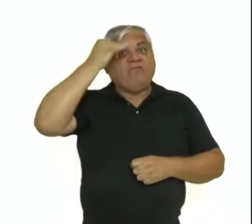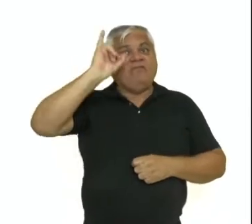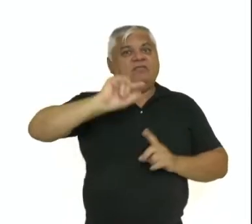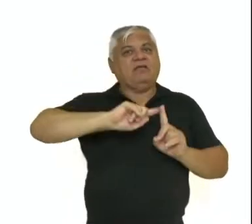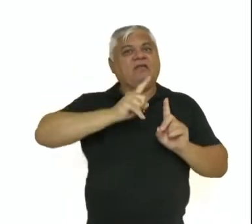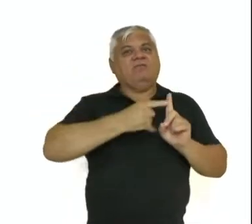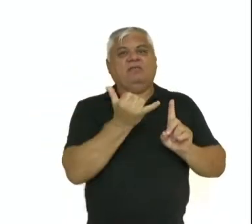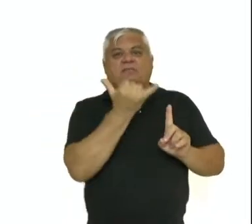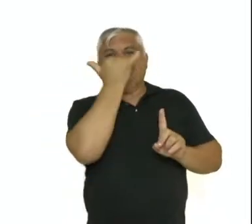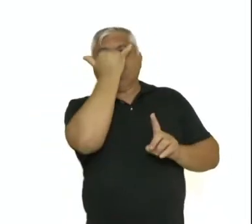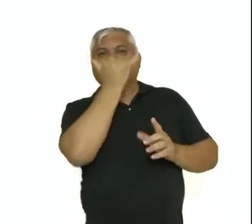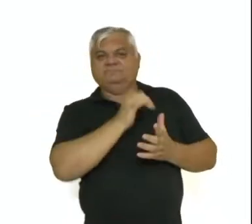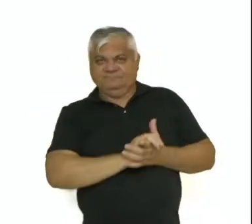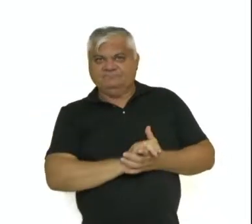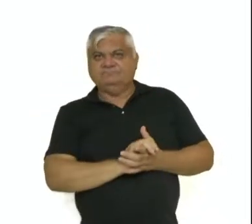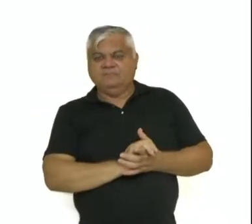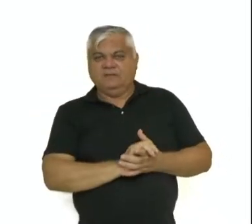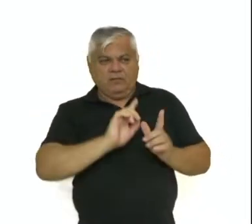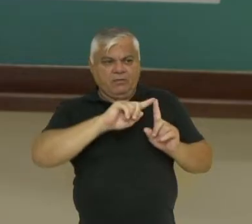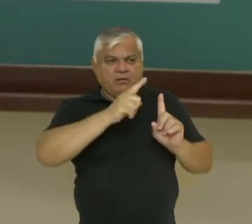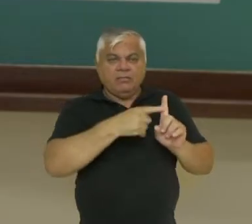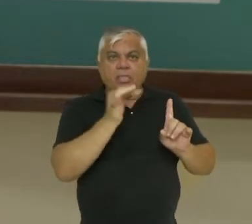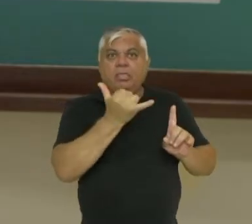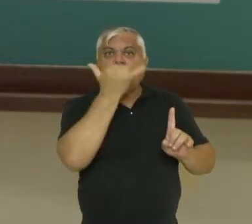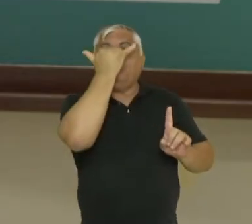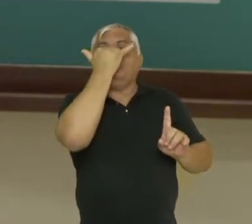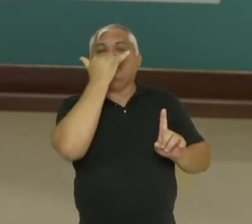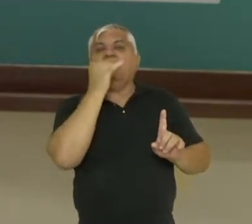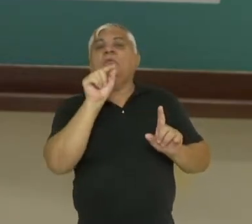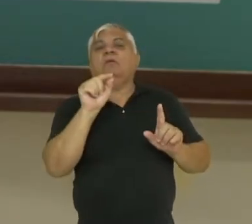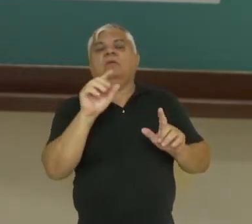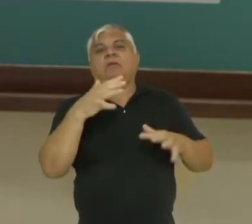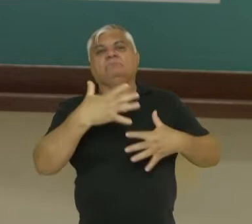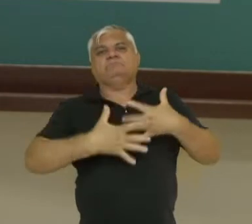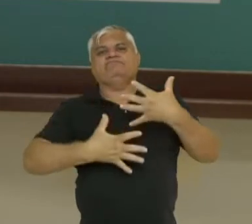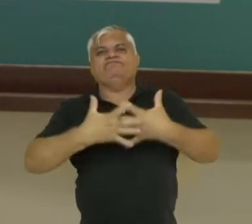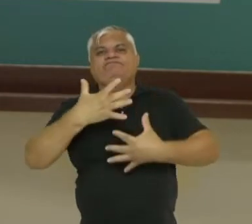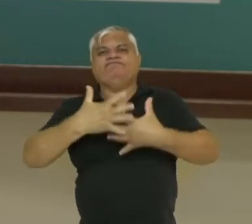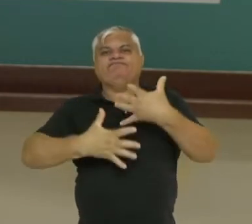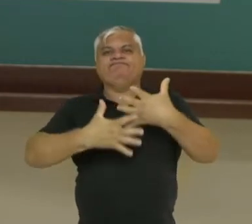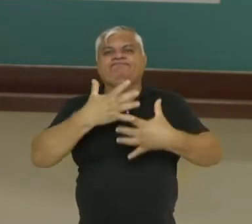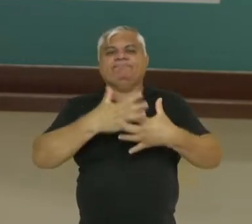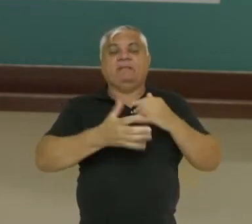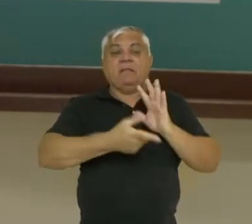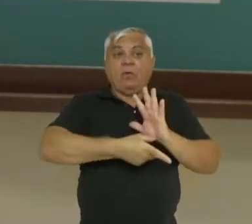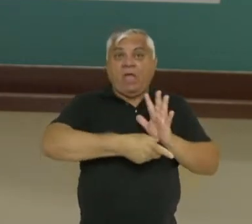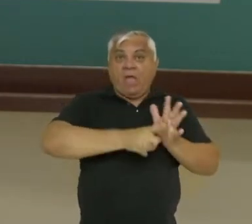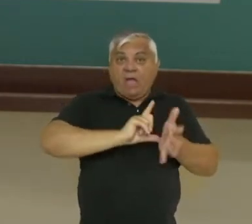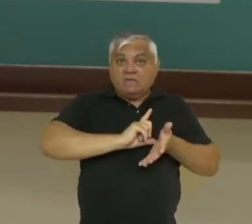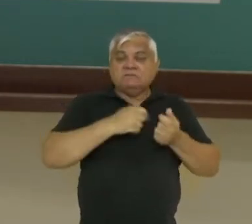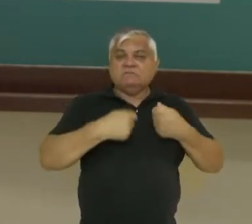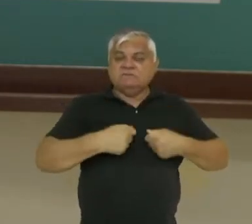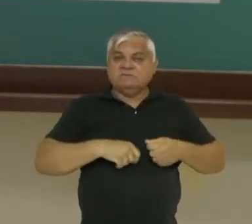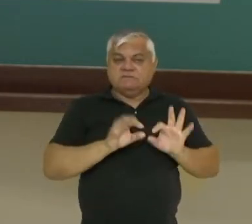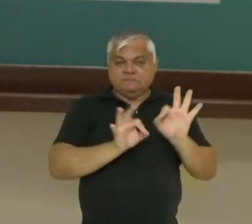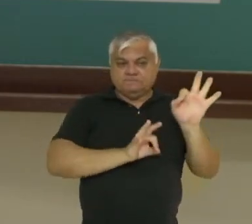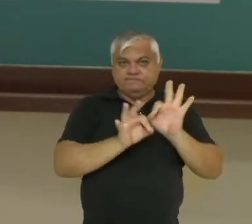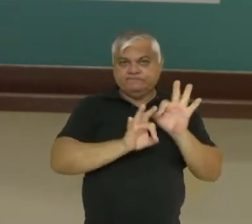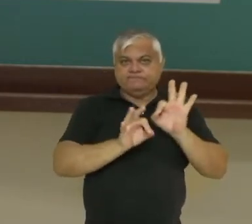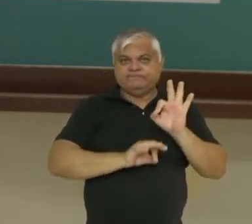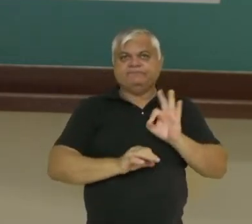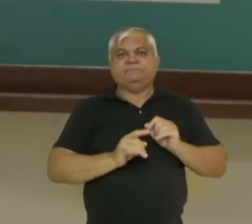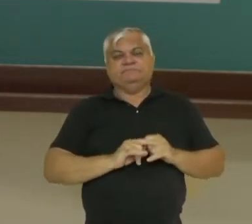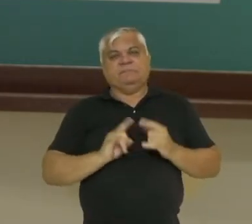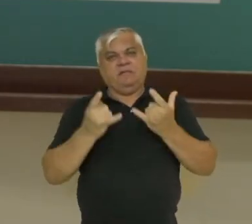indesejada. Então, uma gravidez indesejada, ela só vai conseguir, né? A gente só vai conseguir prevenir utilizando aí meios de